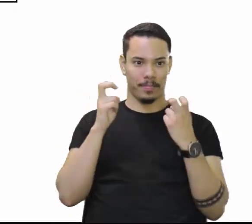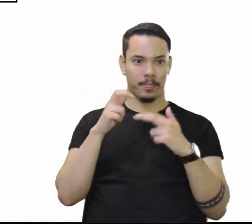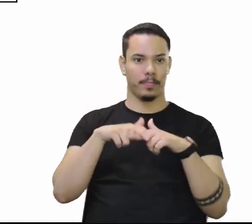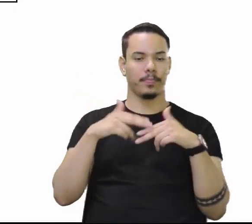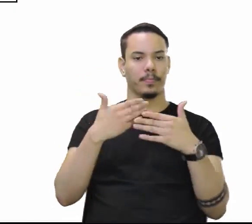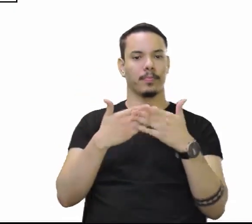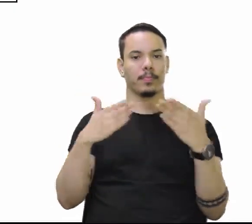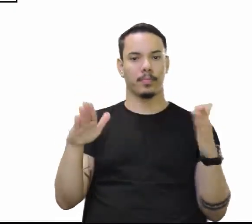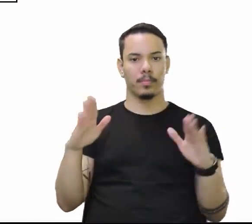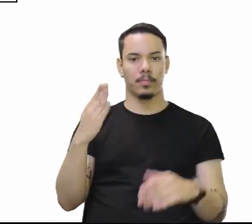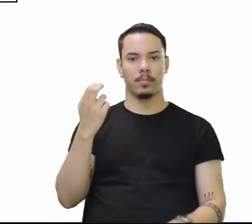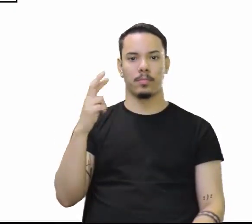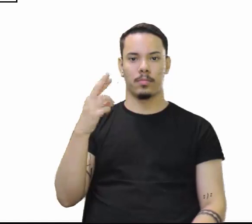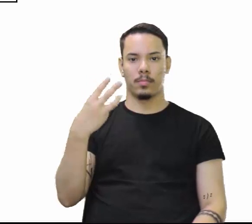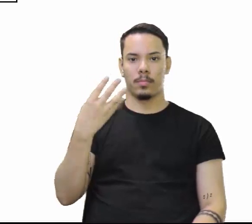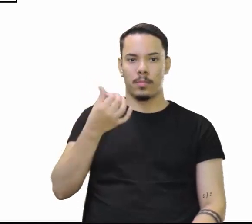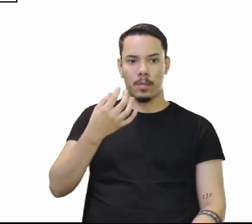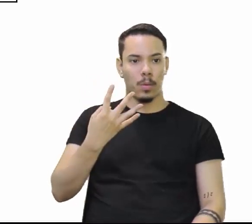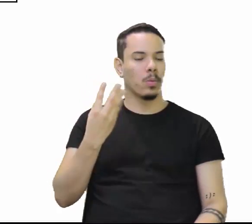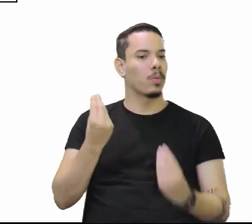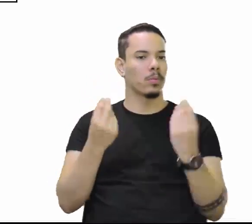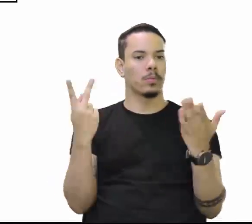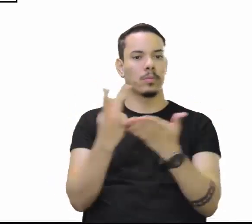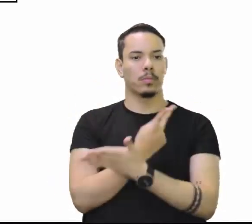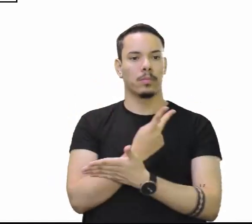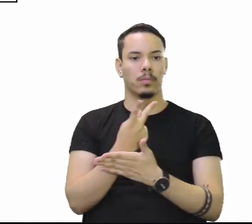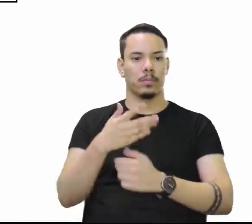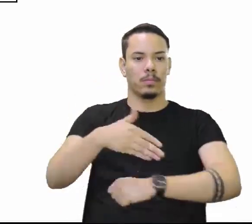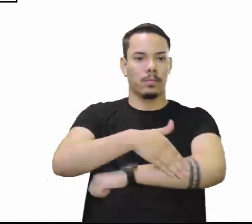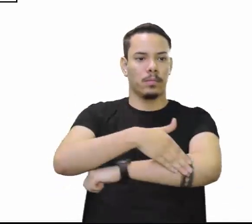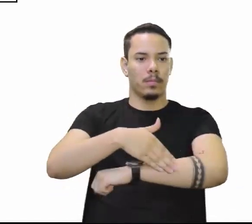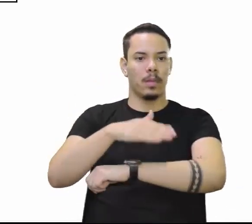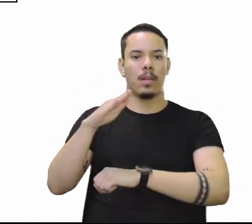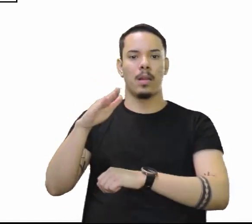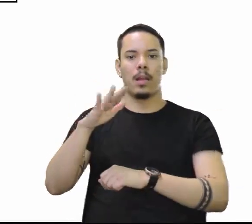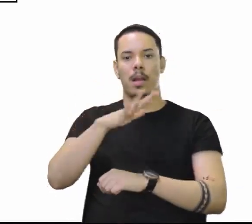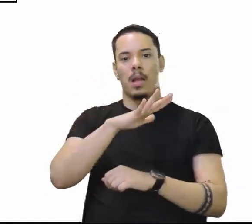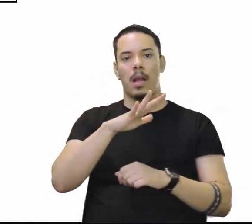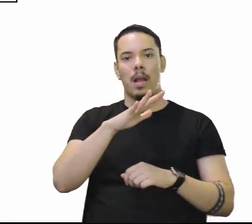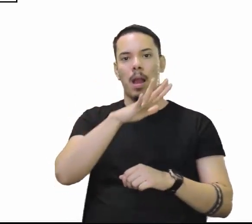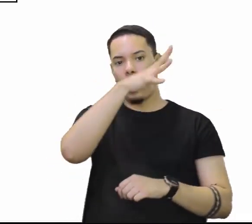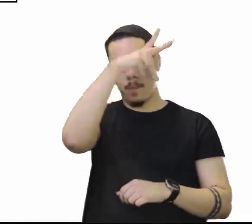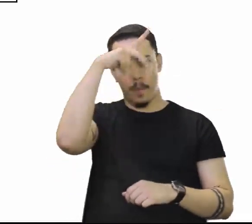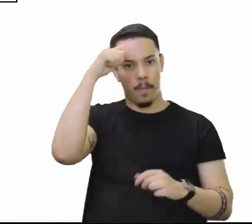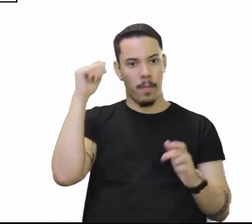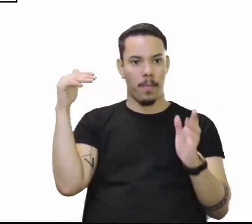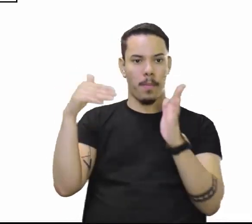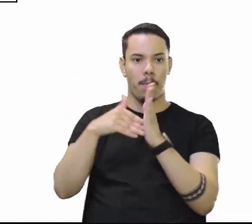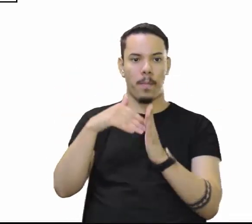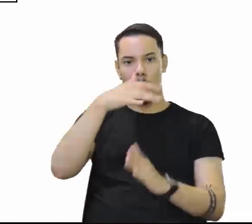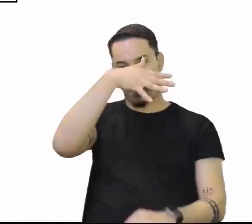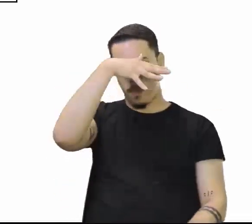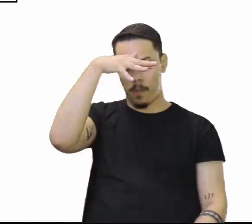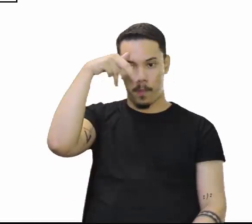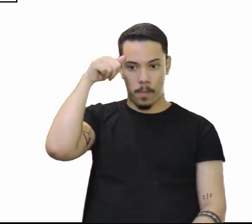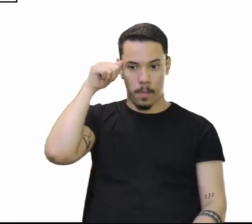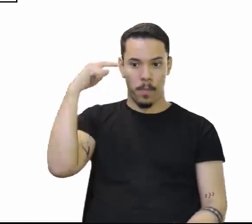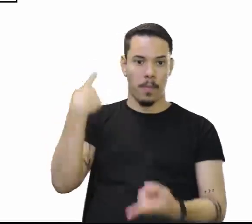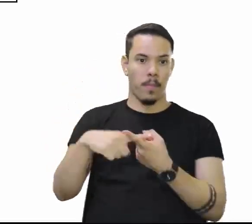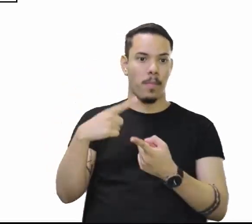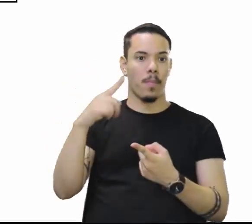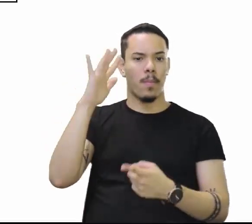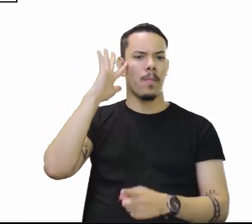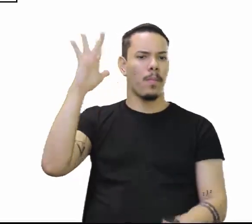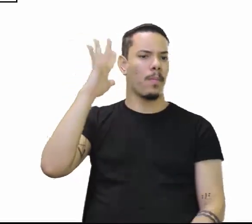Abertura da BR-364. A rodovia Amazonas-Mato Grosso. A rodovia imaginada por Roquete Pinto